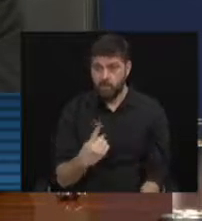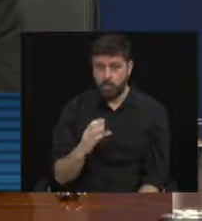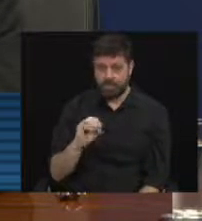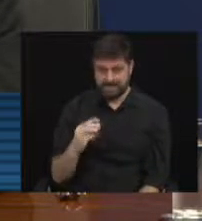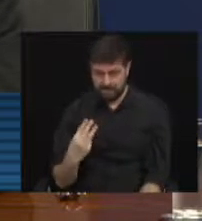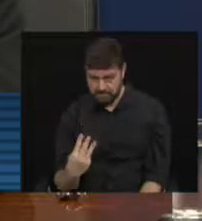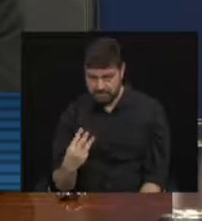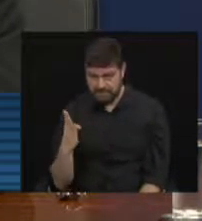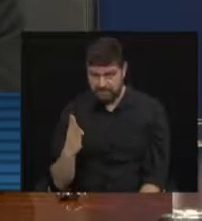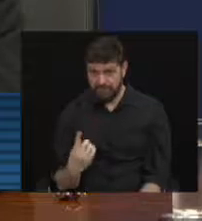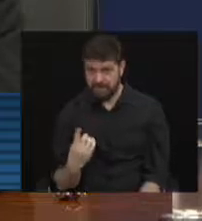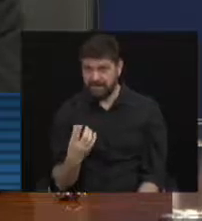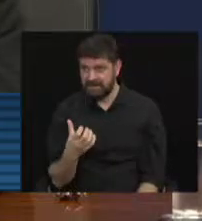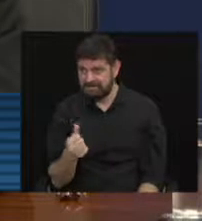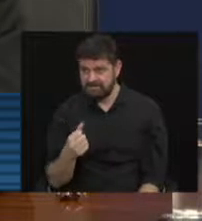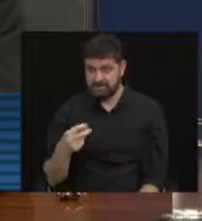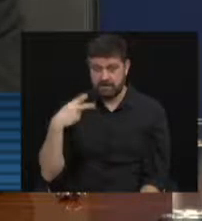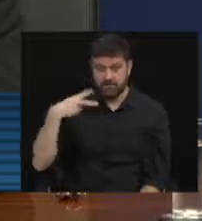ausente. Pedro Tourinho,